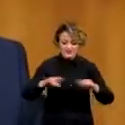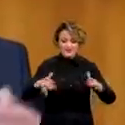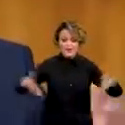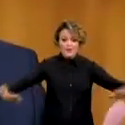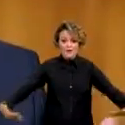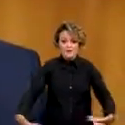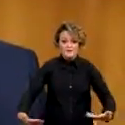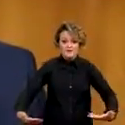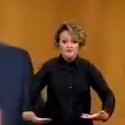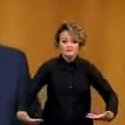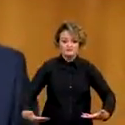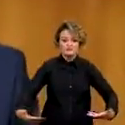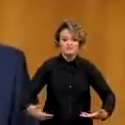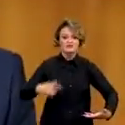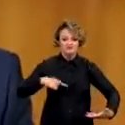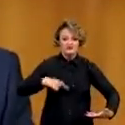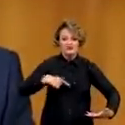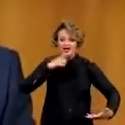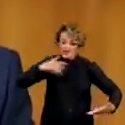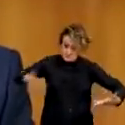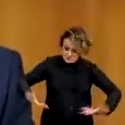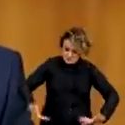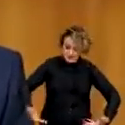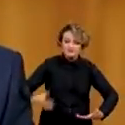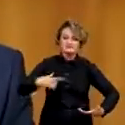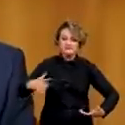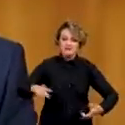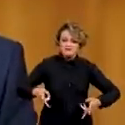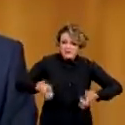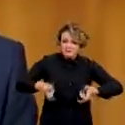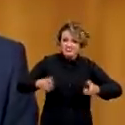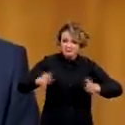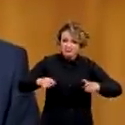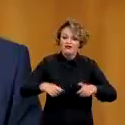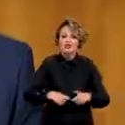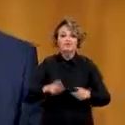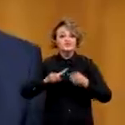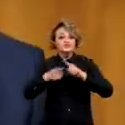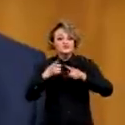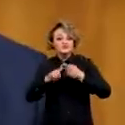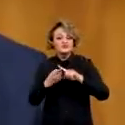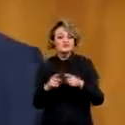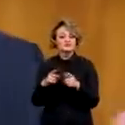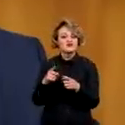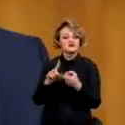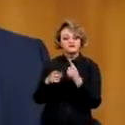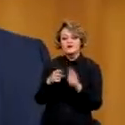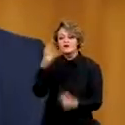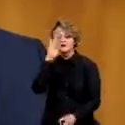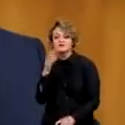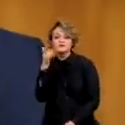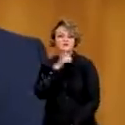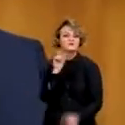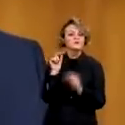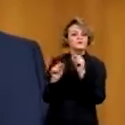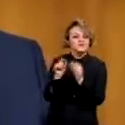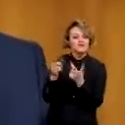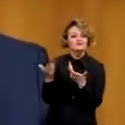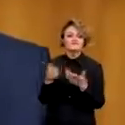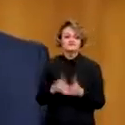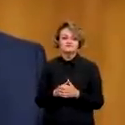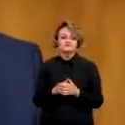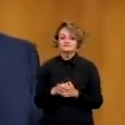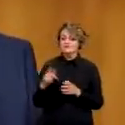é inesgotável. Ou seja, então, nós queremos utilizar tudo isso para negociar com o mundo. O que que o Brasil ganha? O que que ganha, sabe,